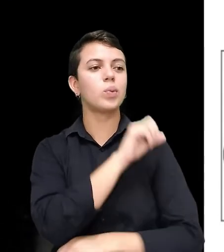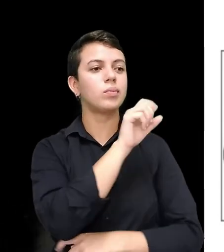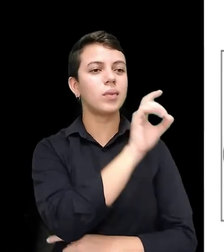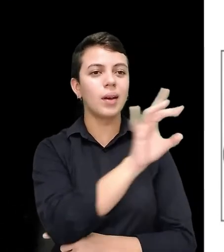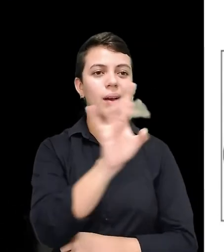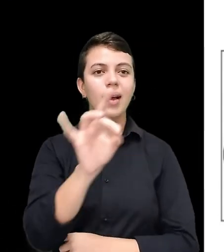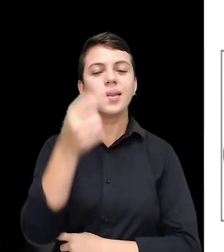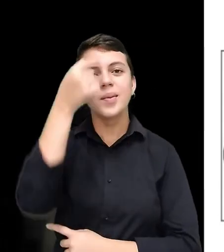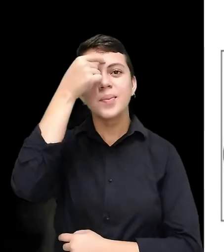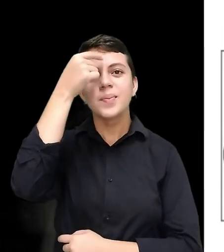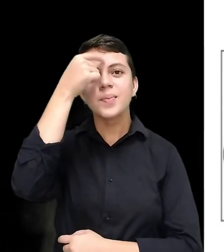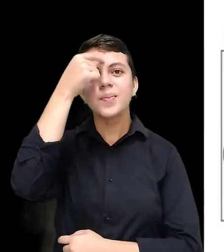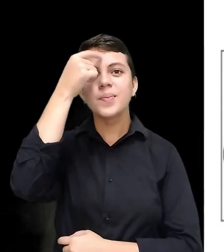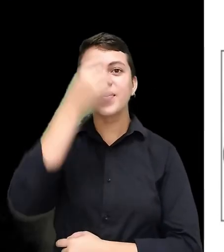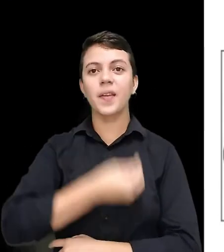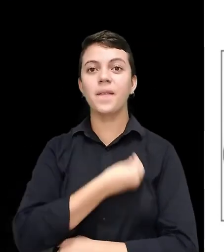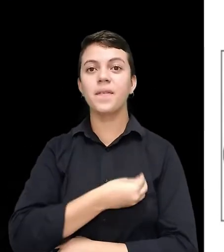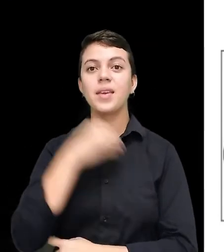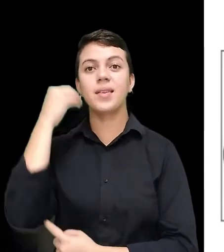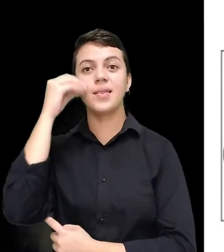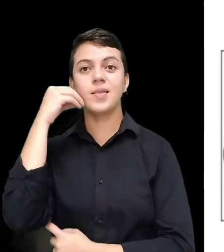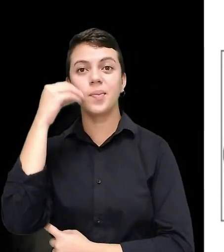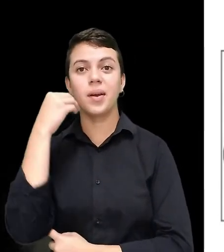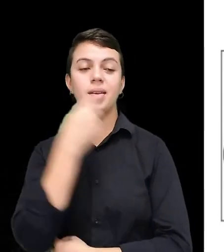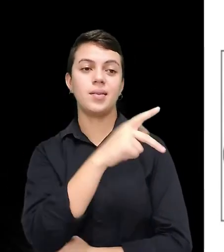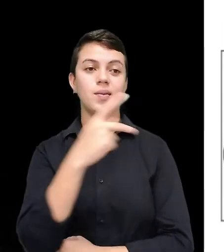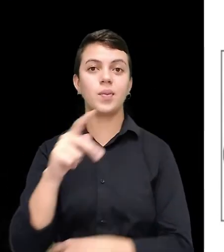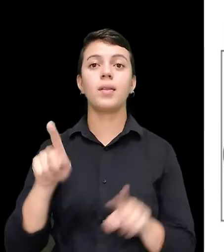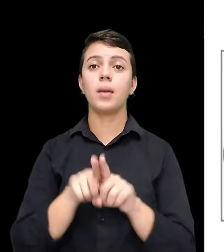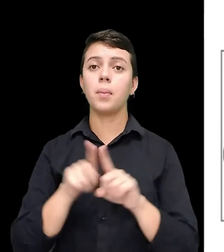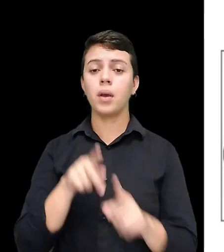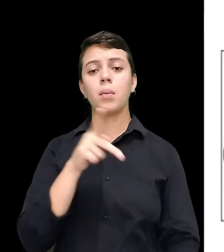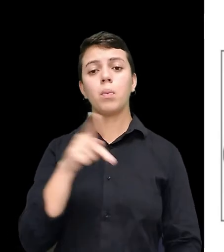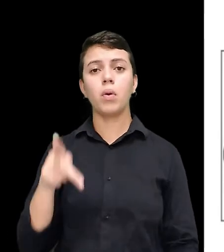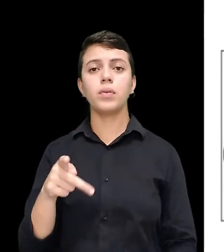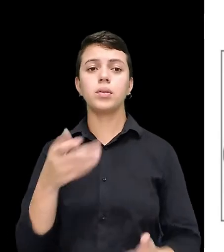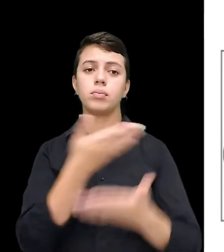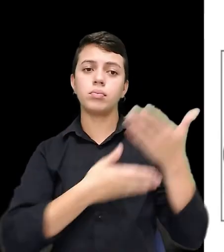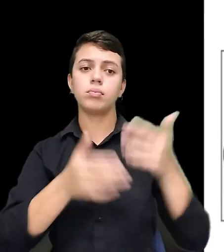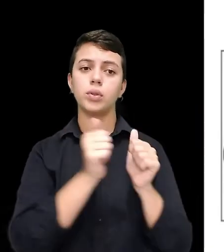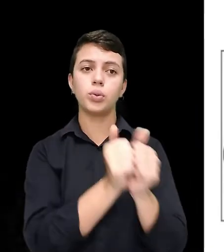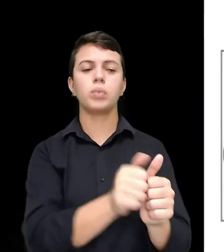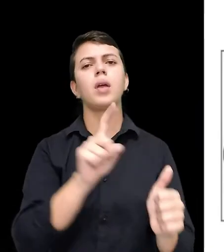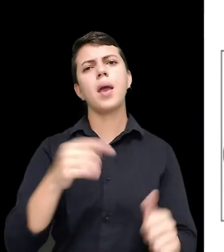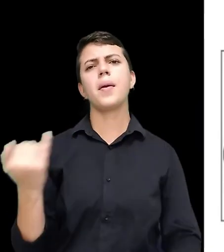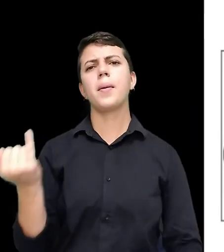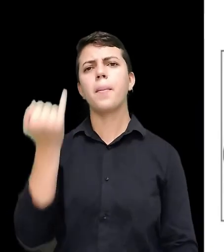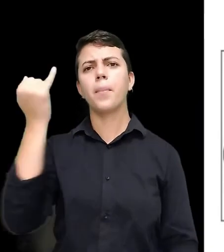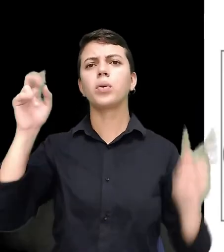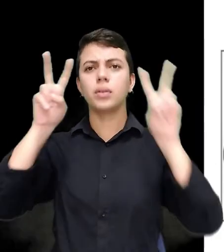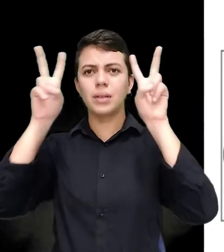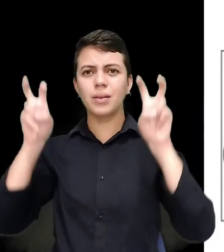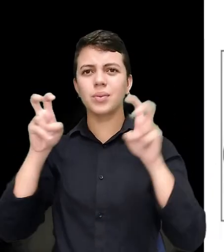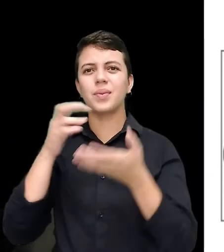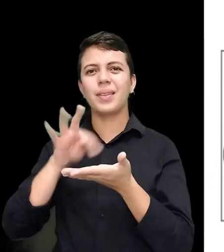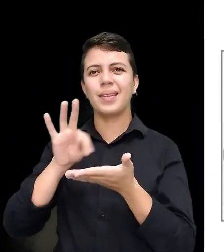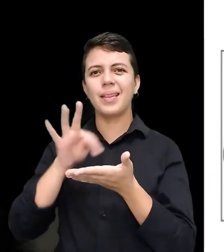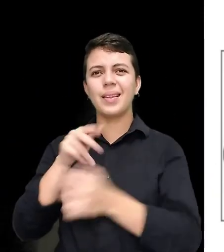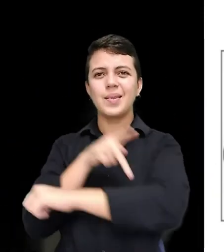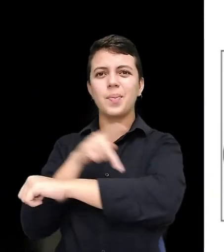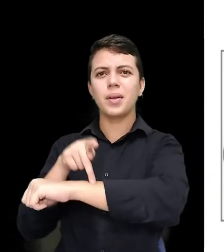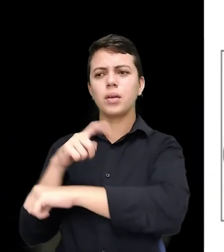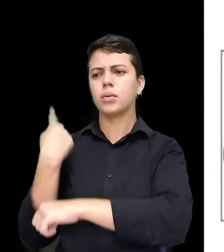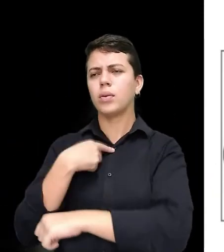alguns professores. Então, por isso que é importante também a gente estudar essas tendências pedagógicas, porque nós